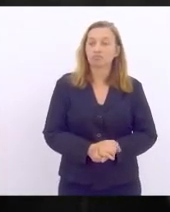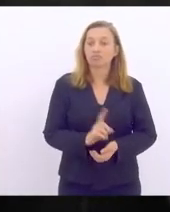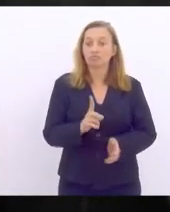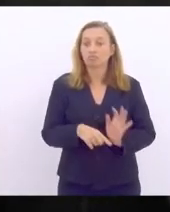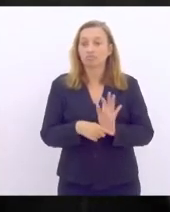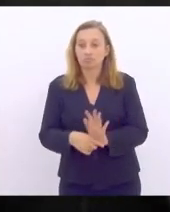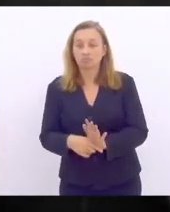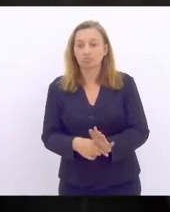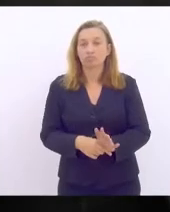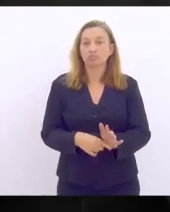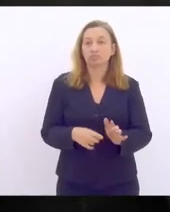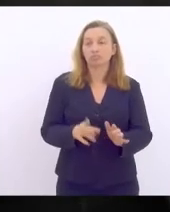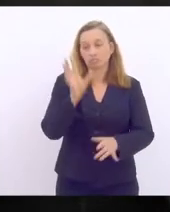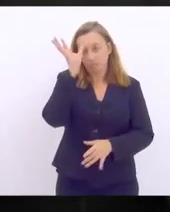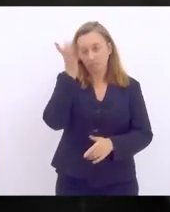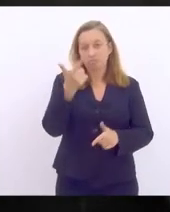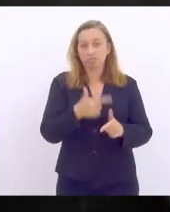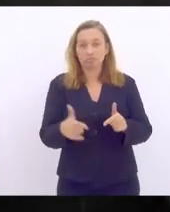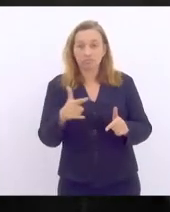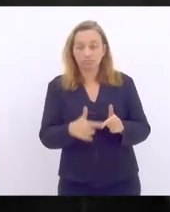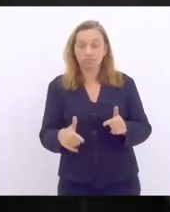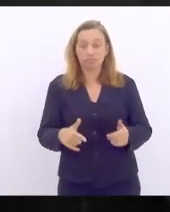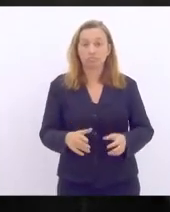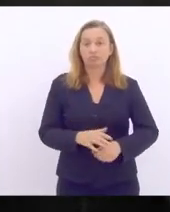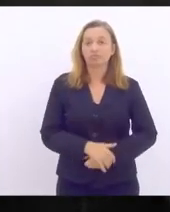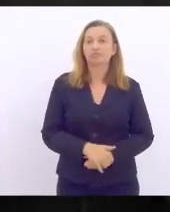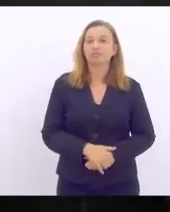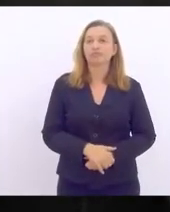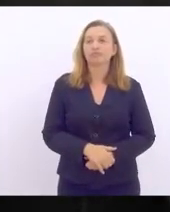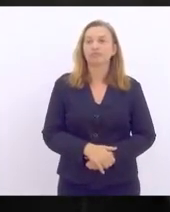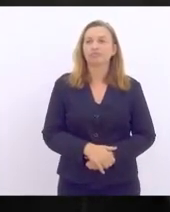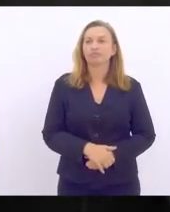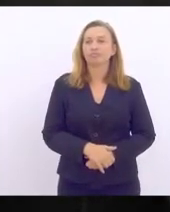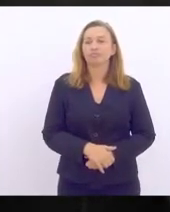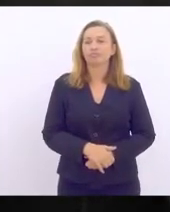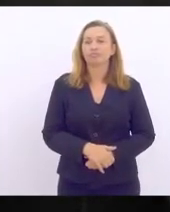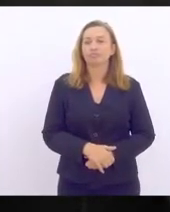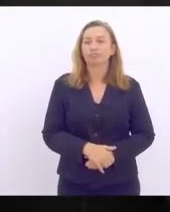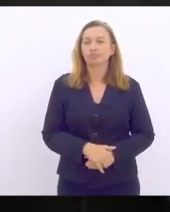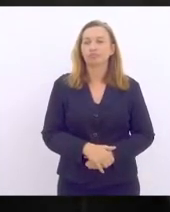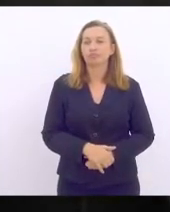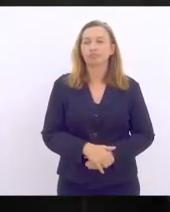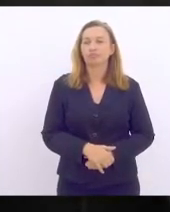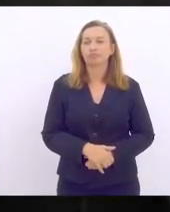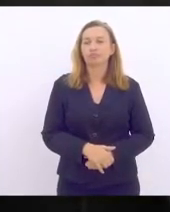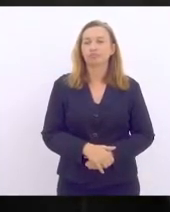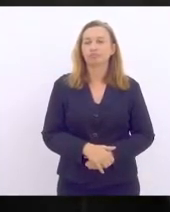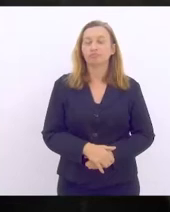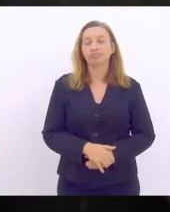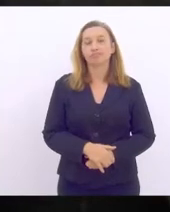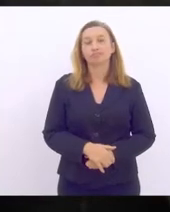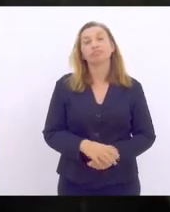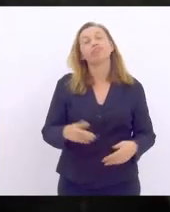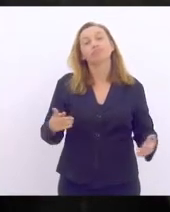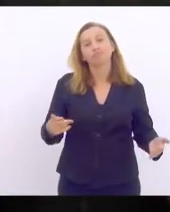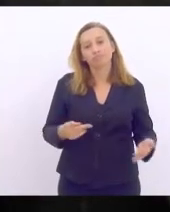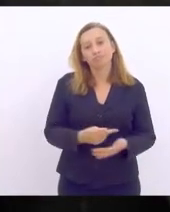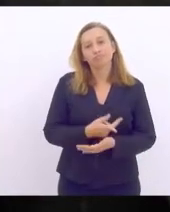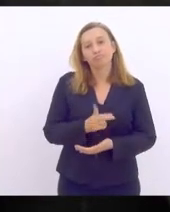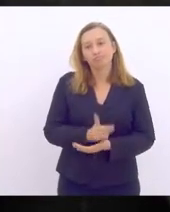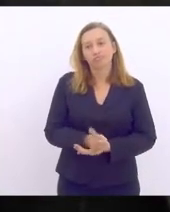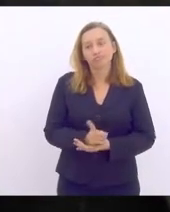problema quando e isso é passível de ocorrer